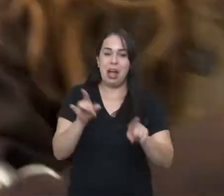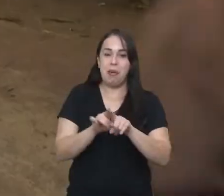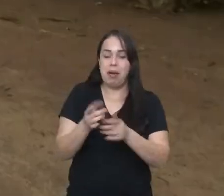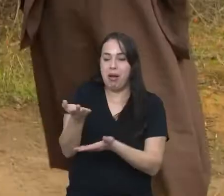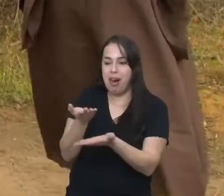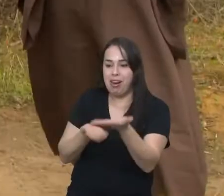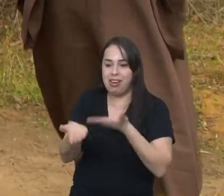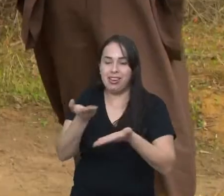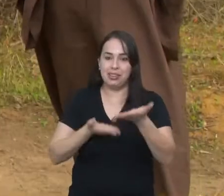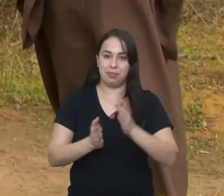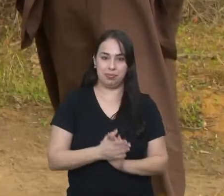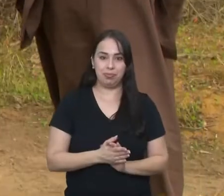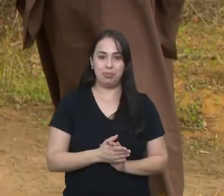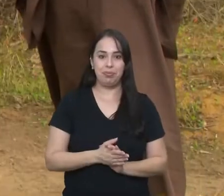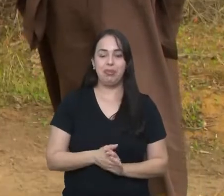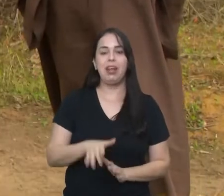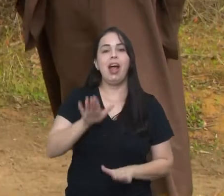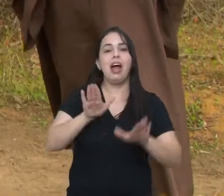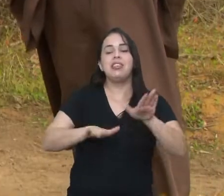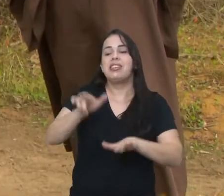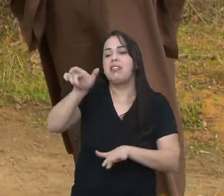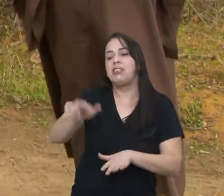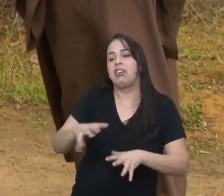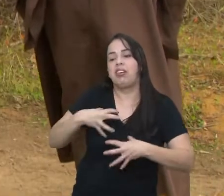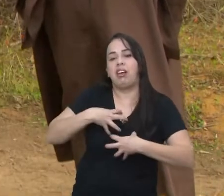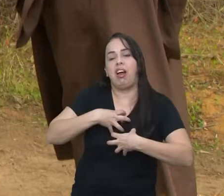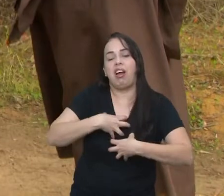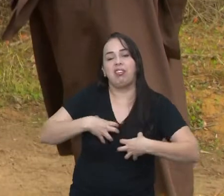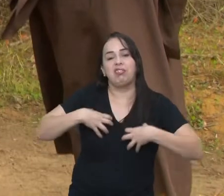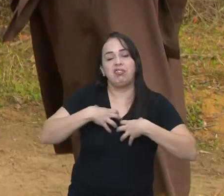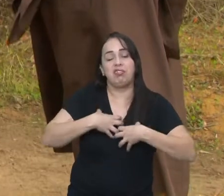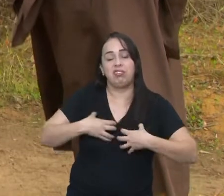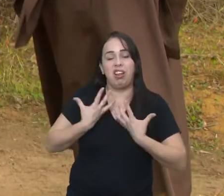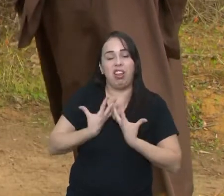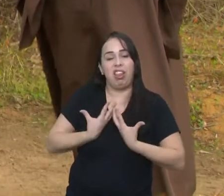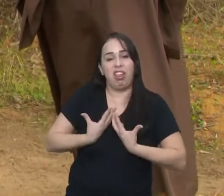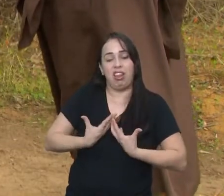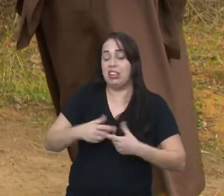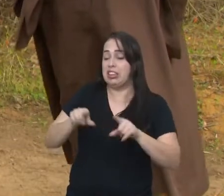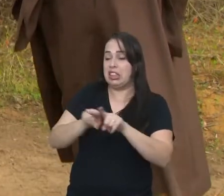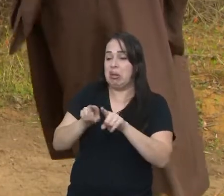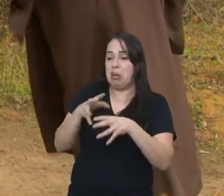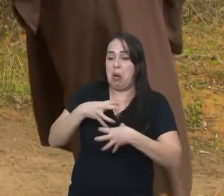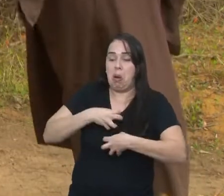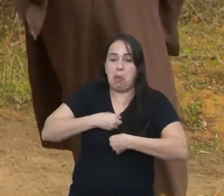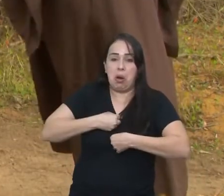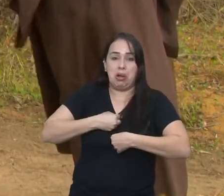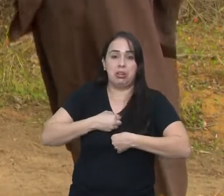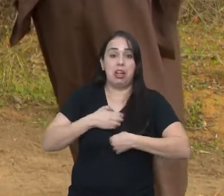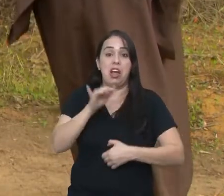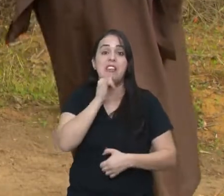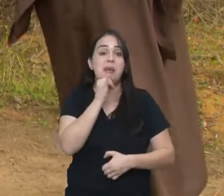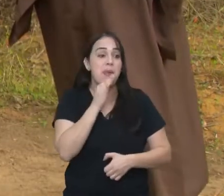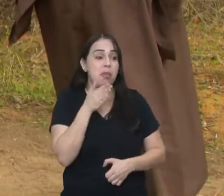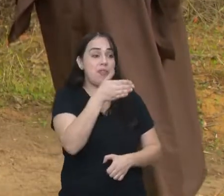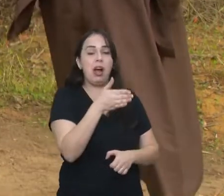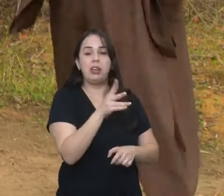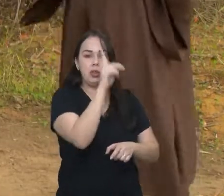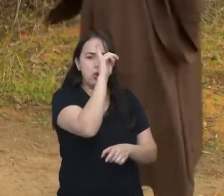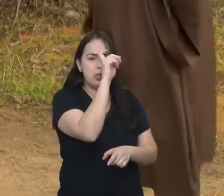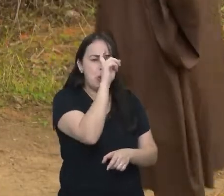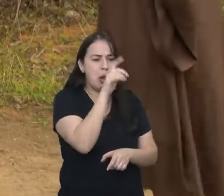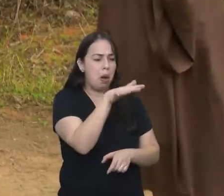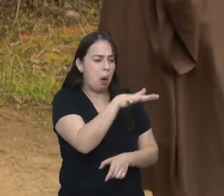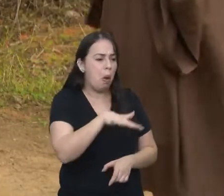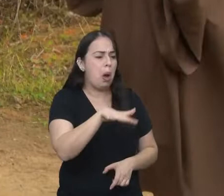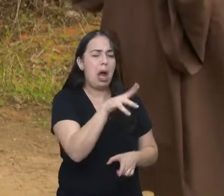o público. Você muda, às vezes, um dia da pessoa que está deprimida, ela está chateada. No caso, igual eu falei do hospital, você vê aquela ala, que é